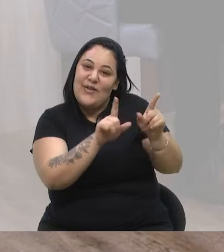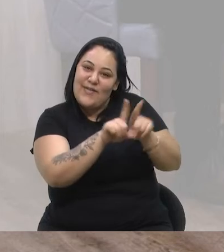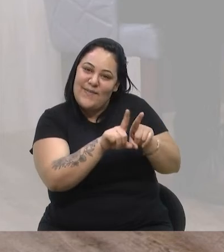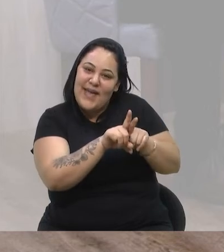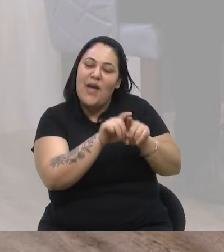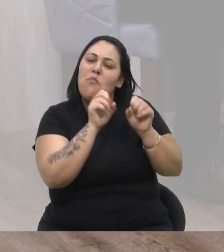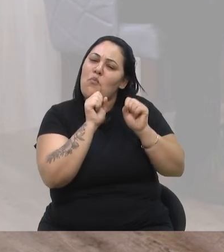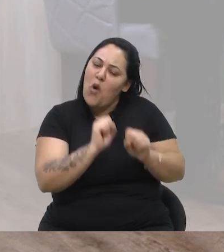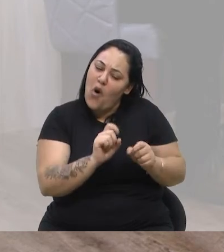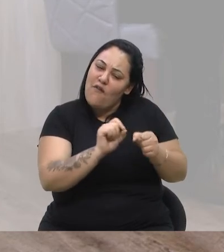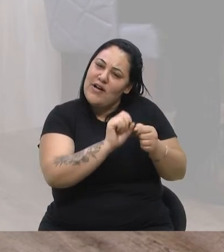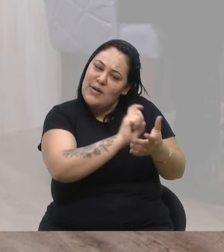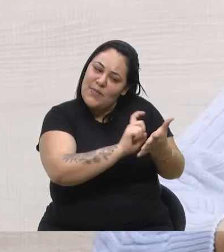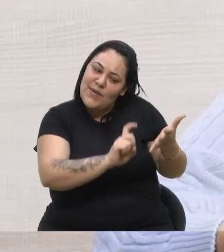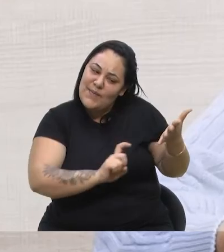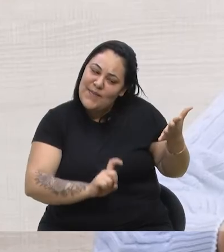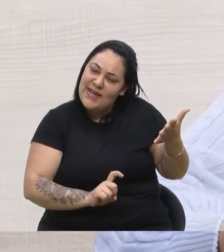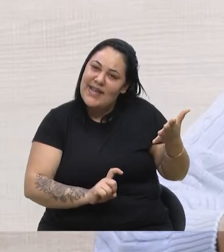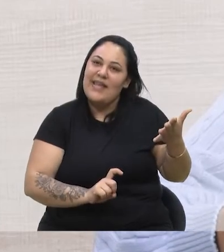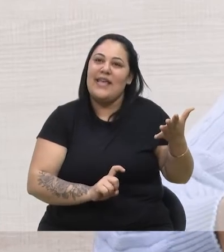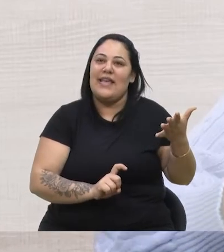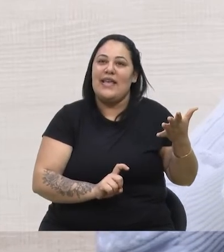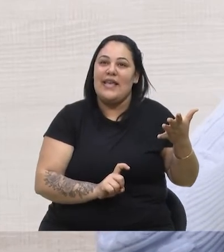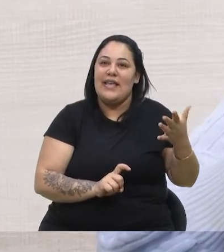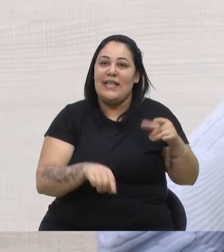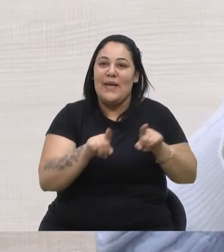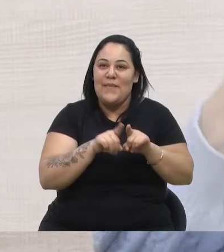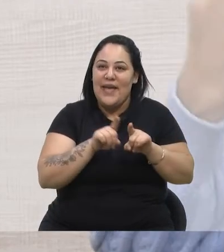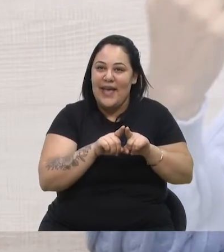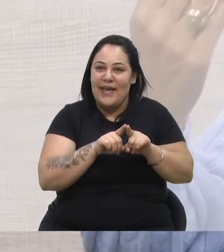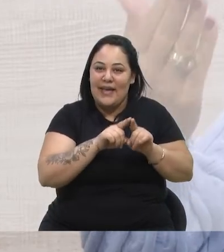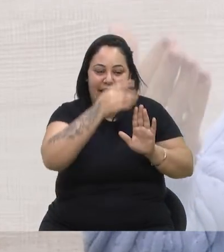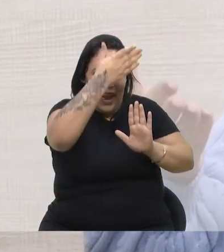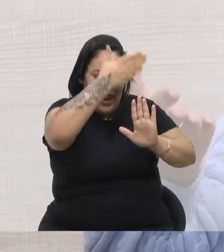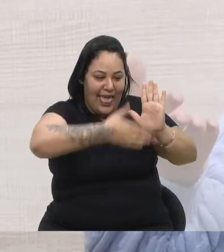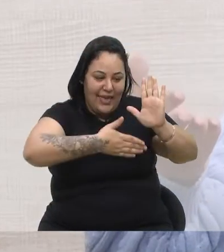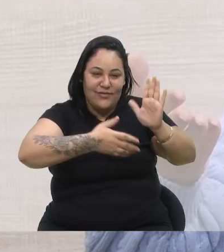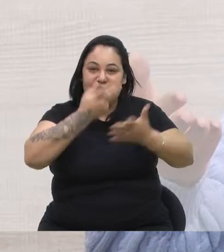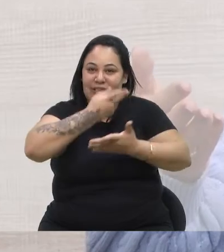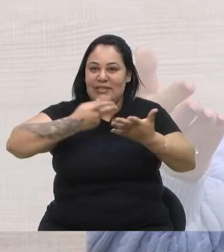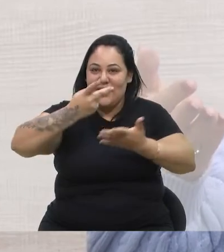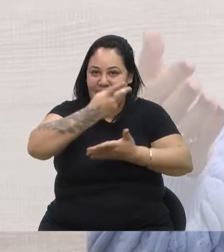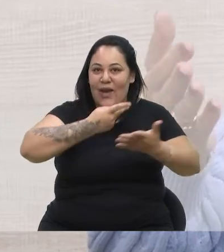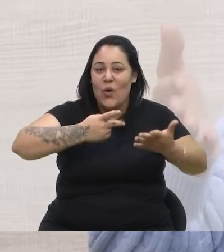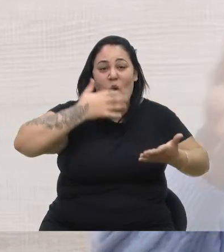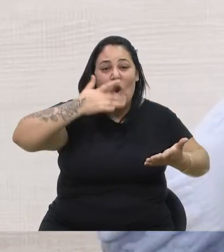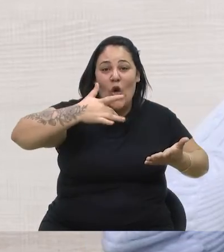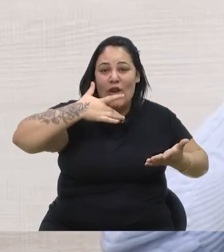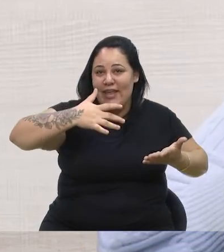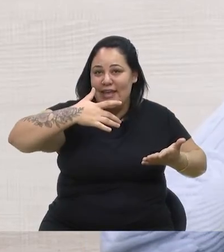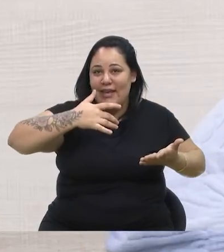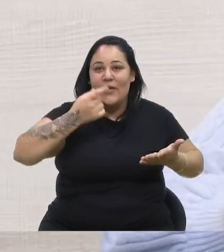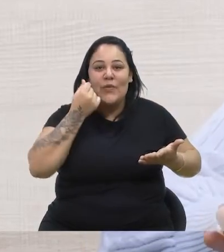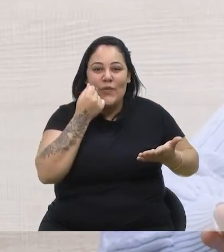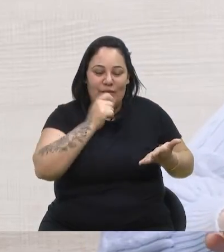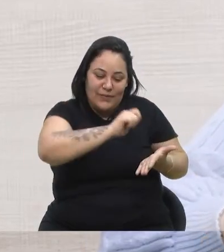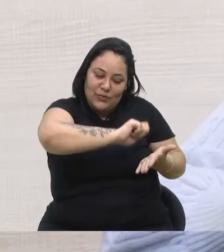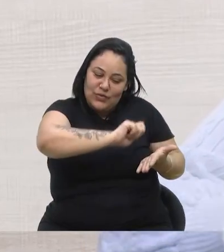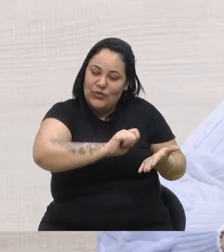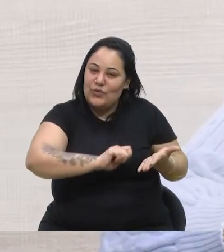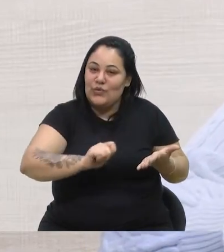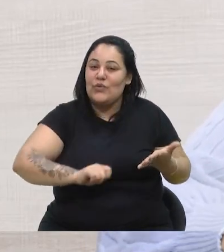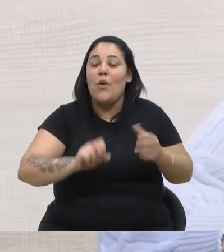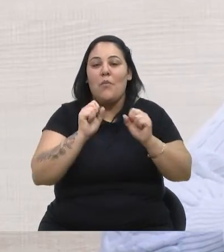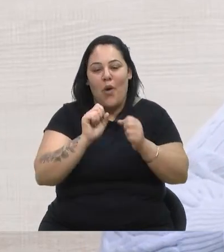né, de interação com a história e eles também aprendam, porque a aprendizagem que está ali não é só para criança,